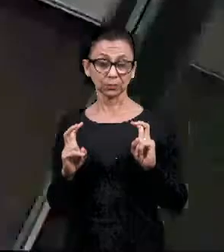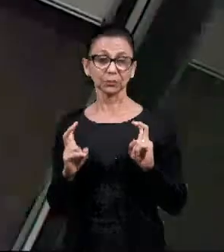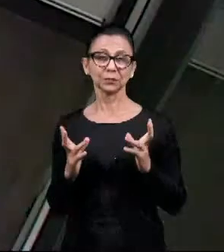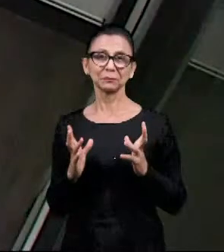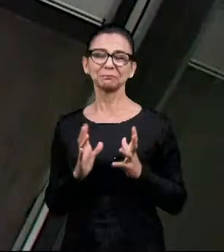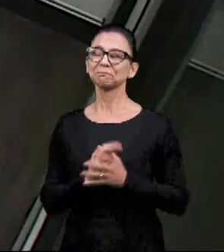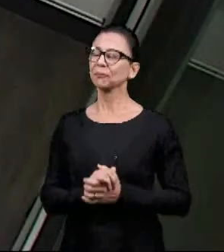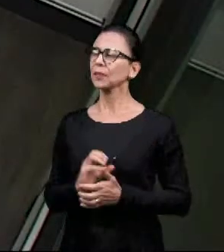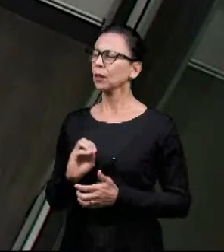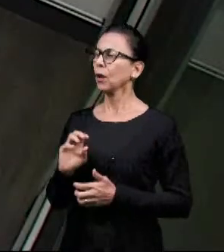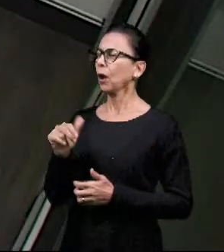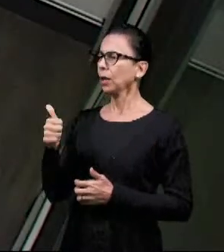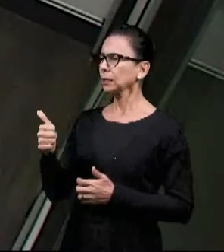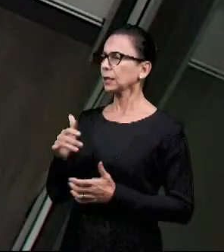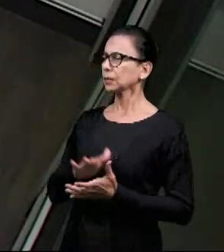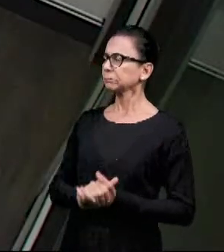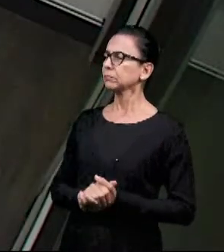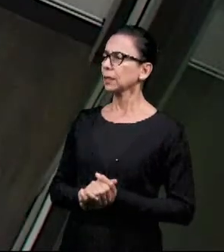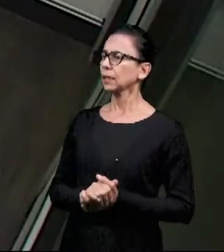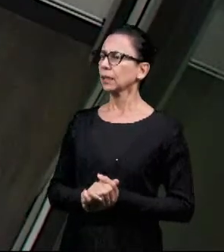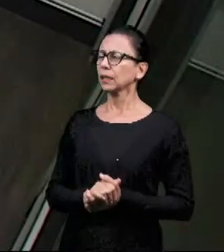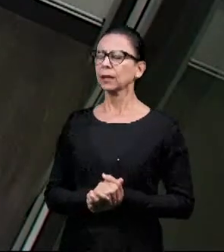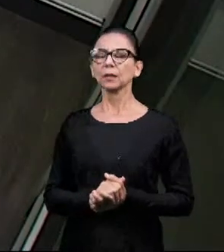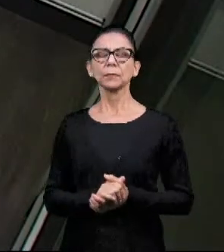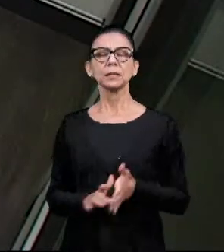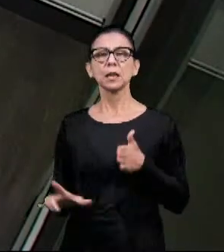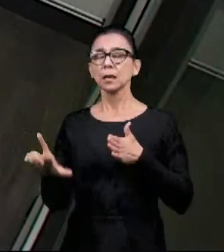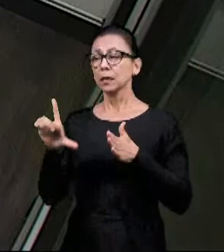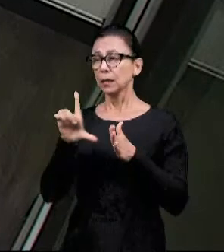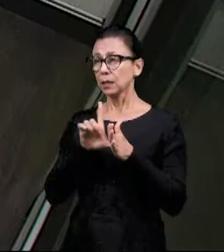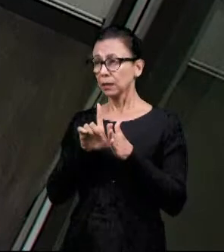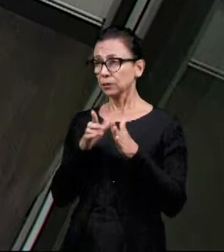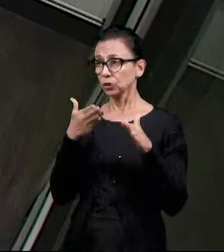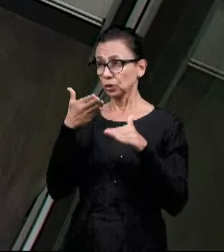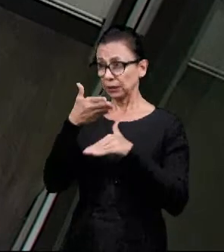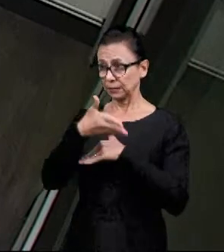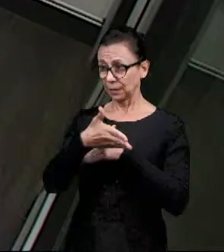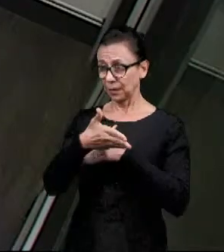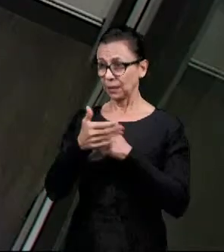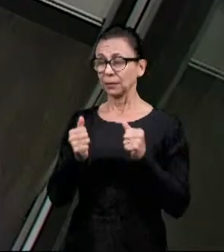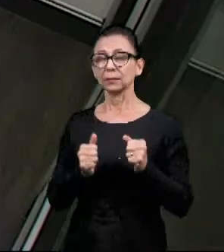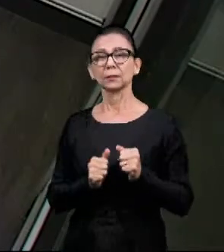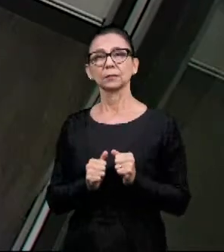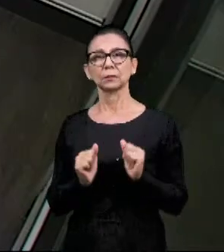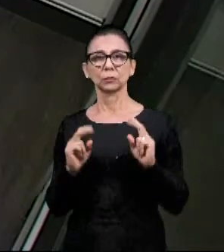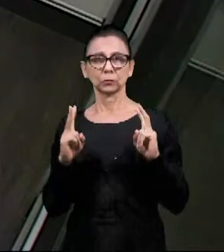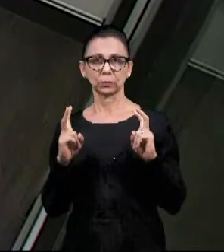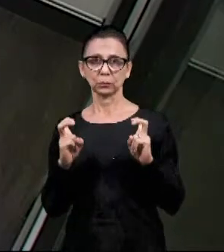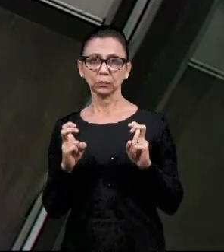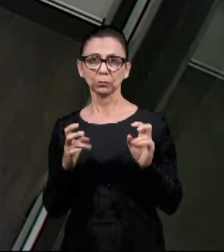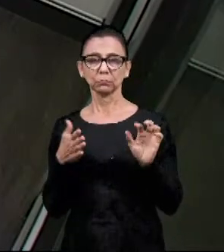Muito bem, Daniel. Antes de nós entrarmos no aspecto da mensagem propriamente dita,